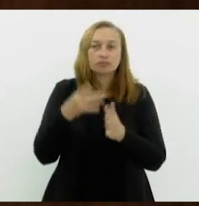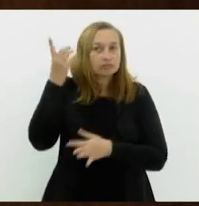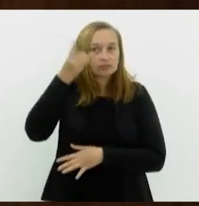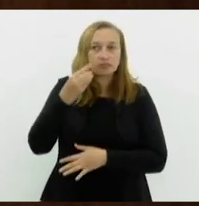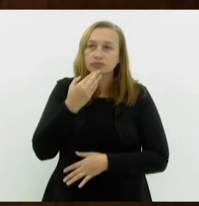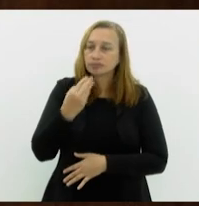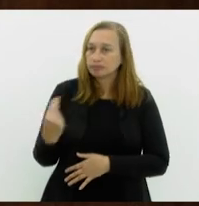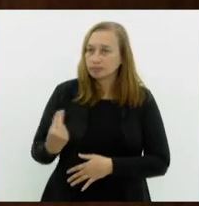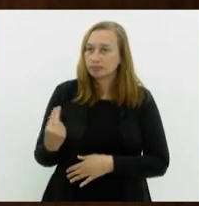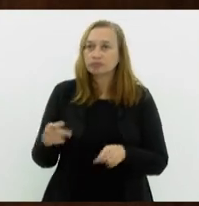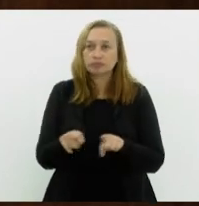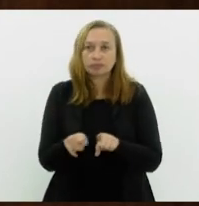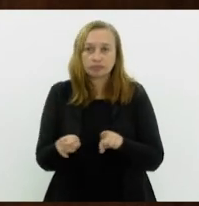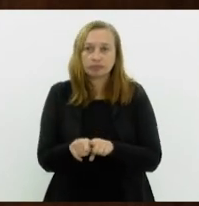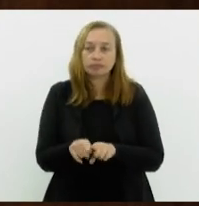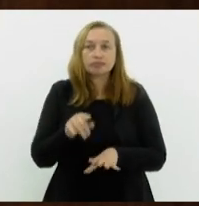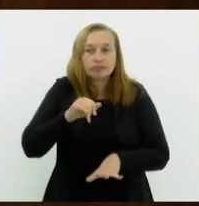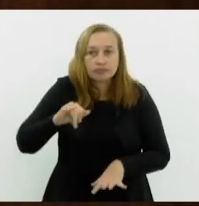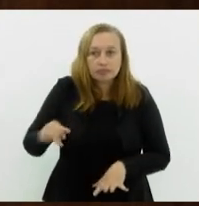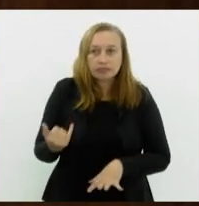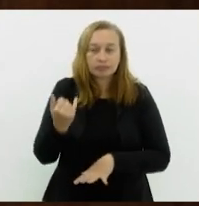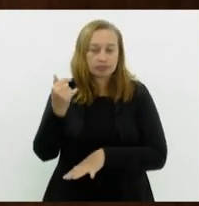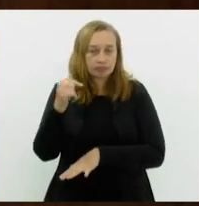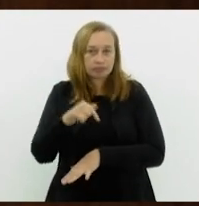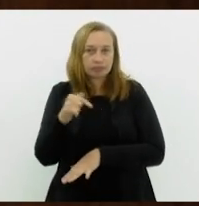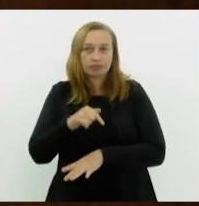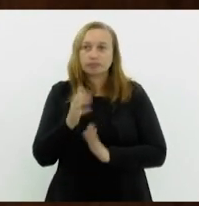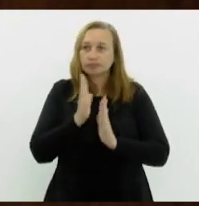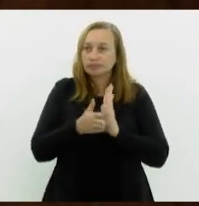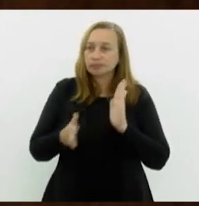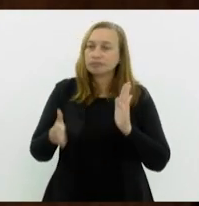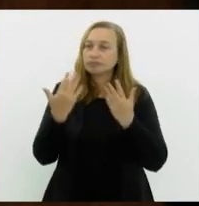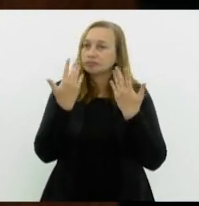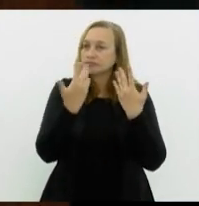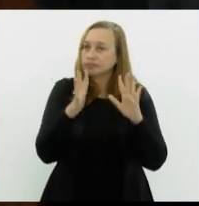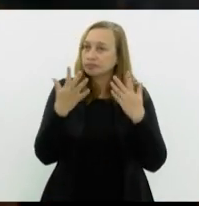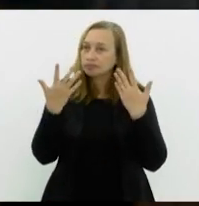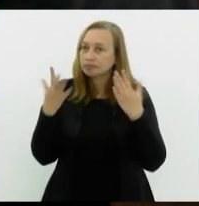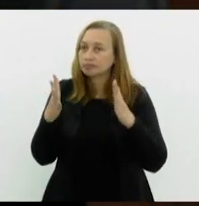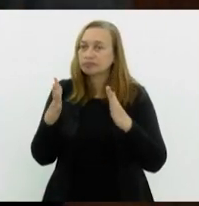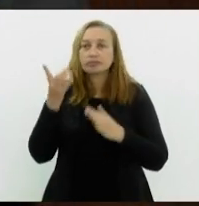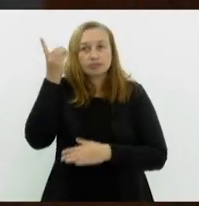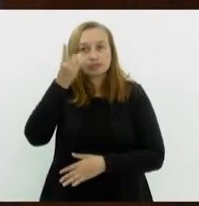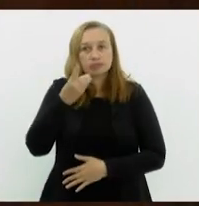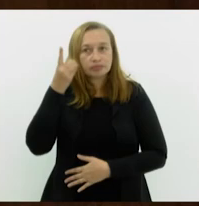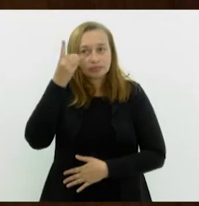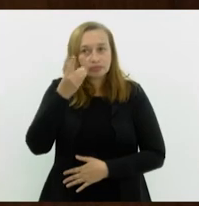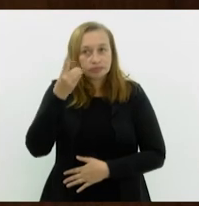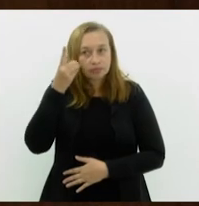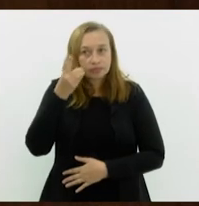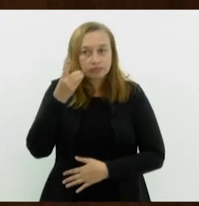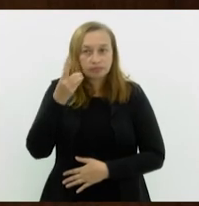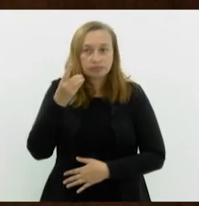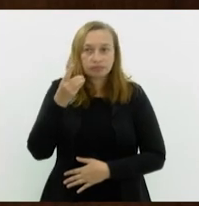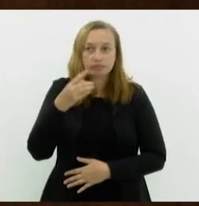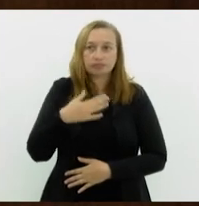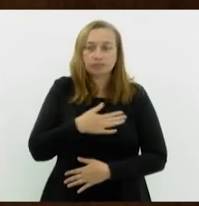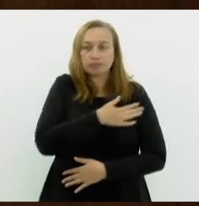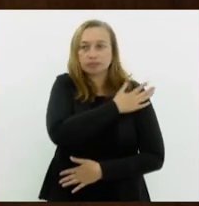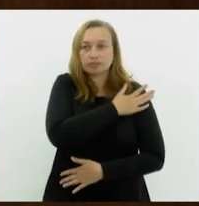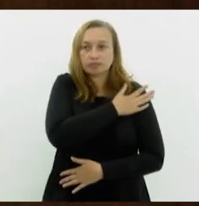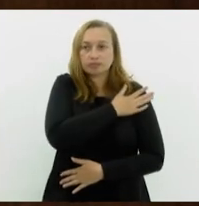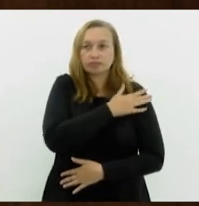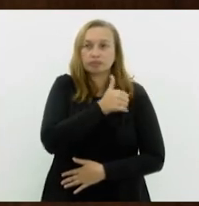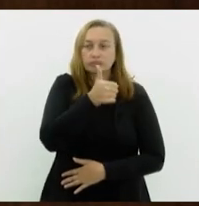peço coautoria também. E aproveitando aqui essa questão de ordem, só quero parabenizar, deputado, o comandante do 15º